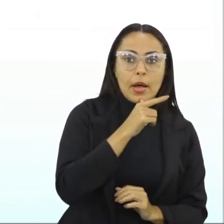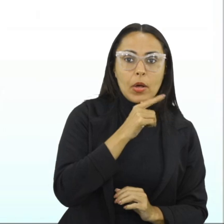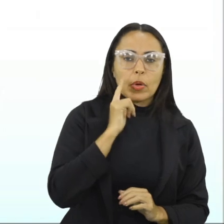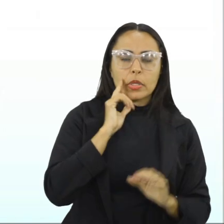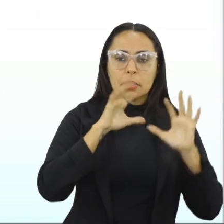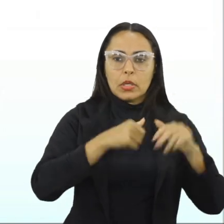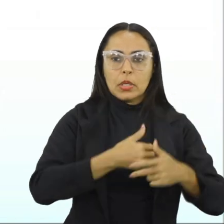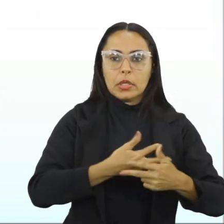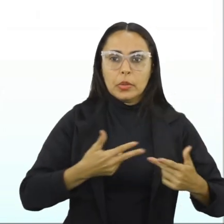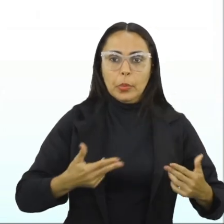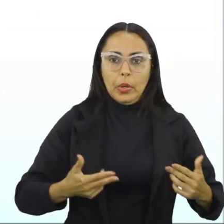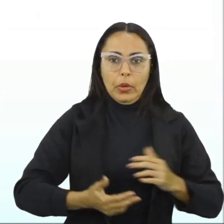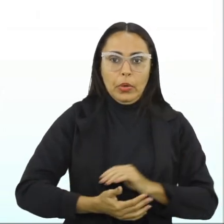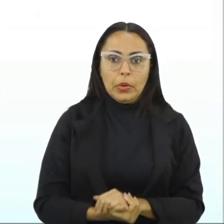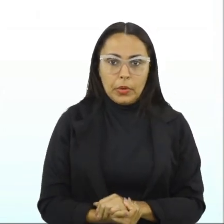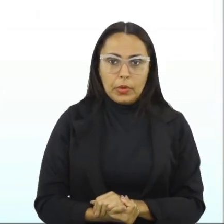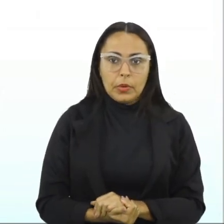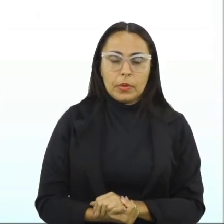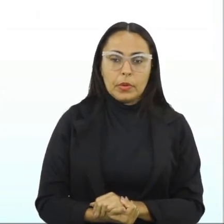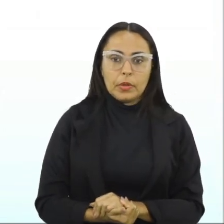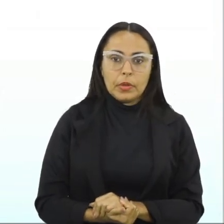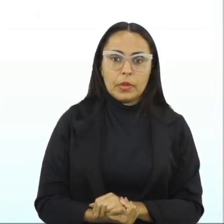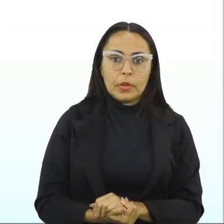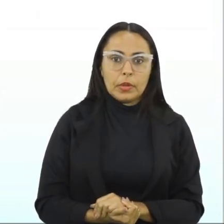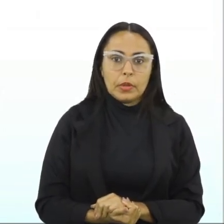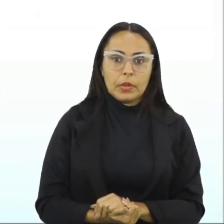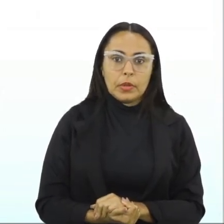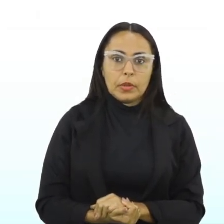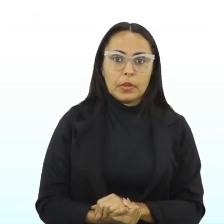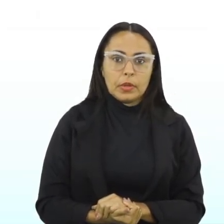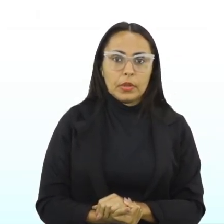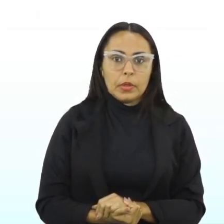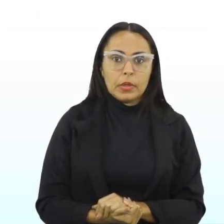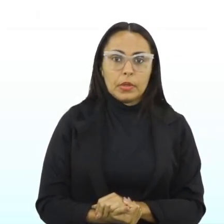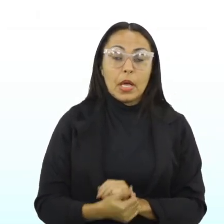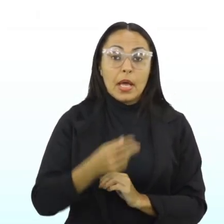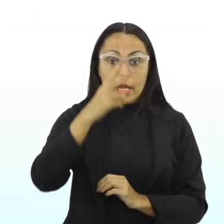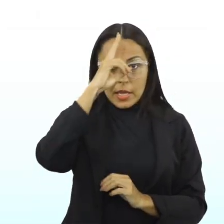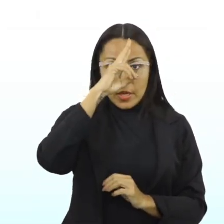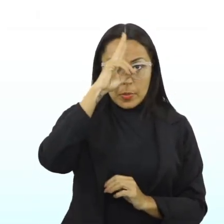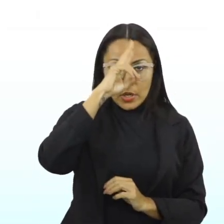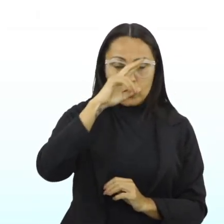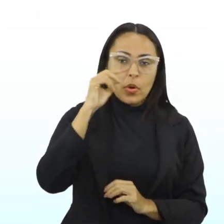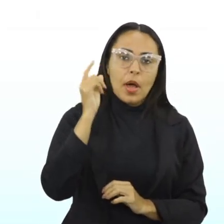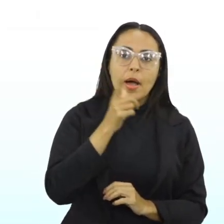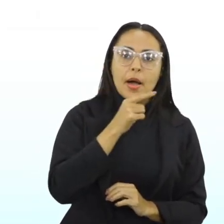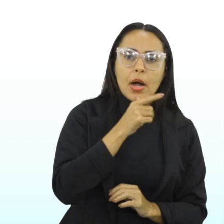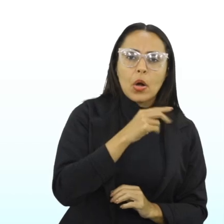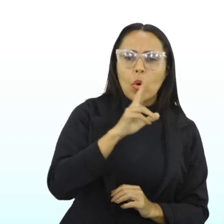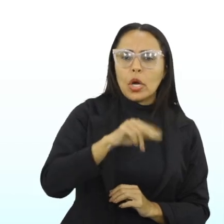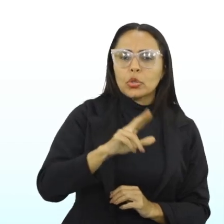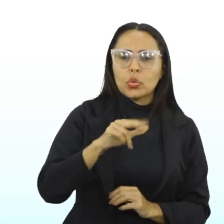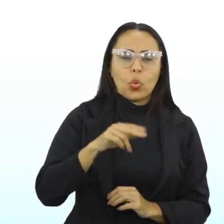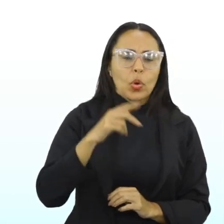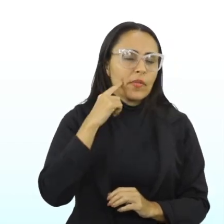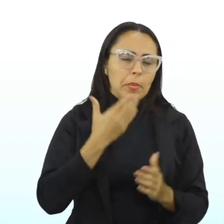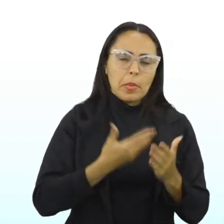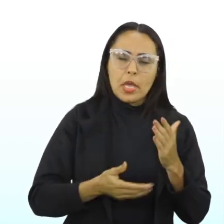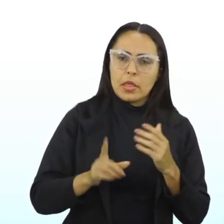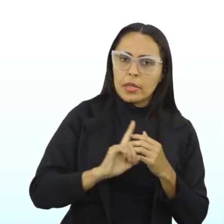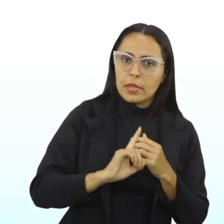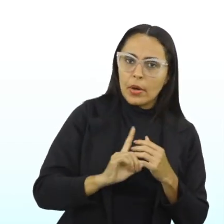célula animal e água na célula vegetal. Traz para mim, Léo, de novo, por favor. Lembre, água nunca vai perder de